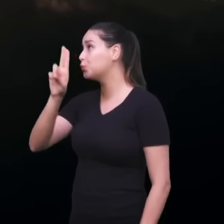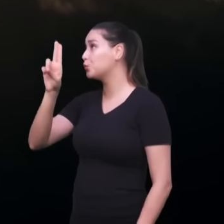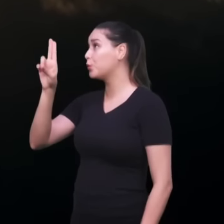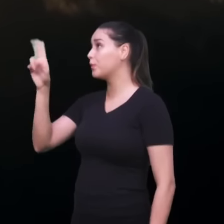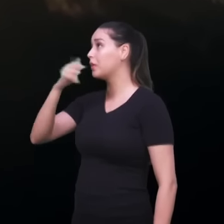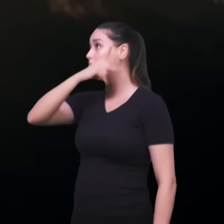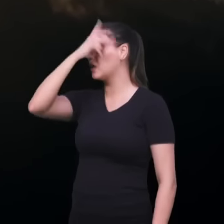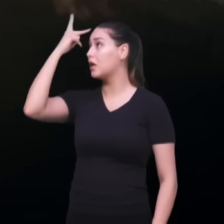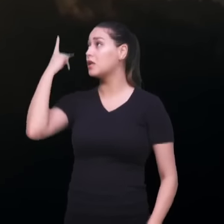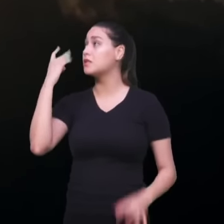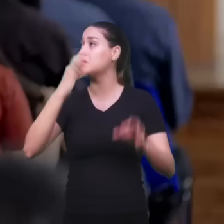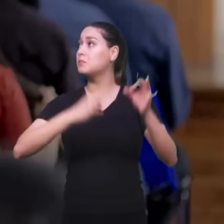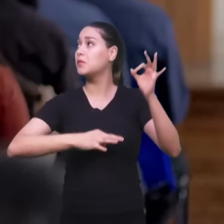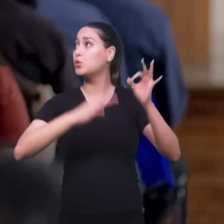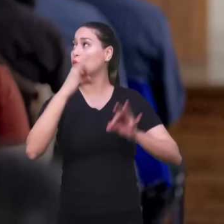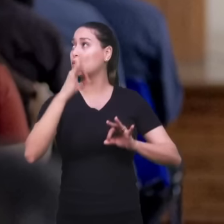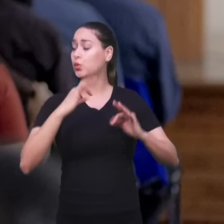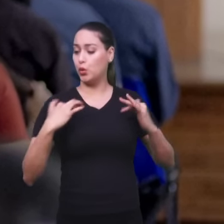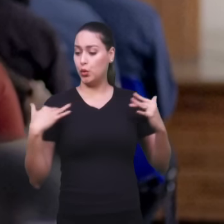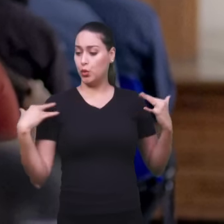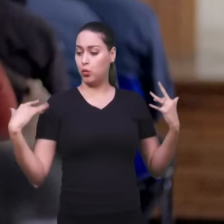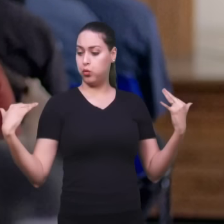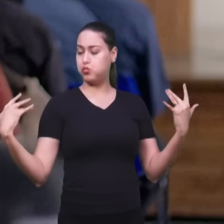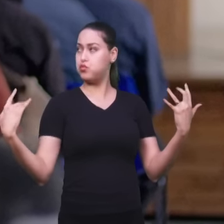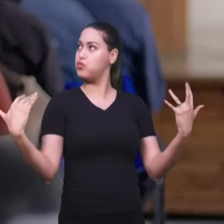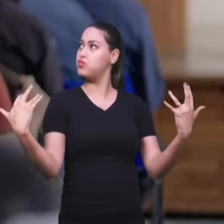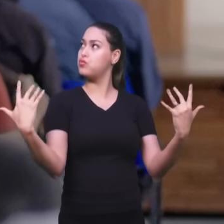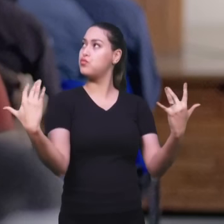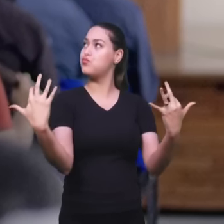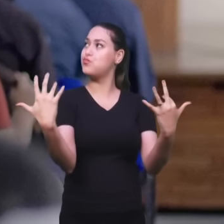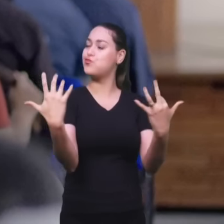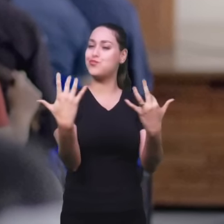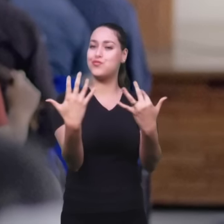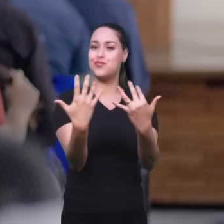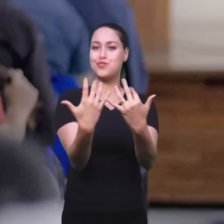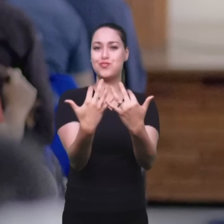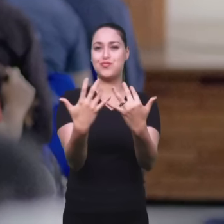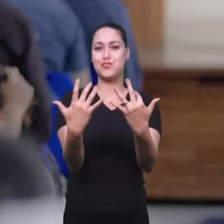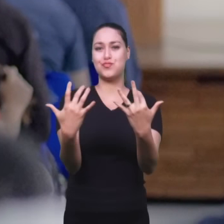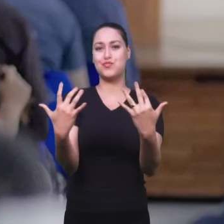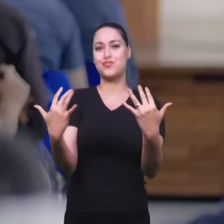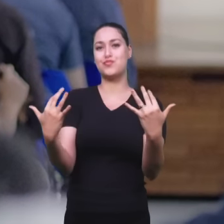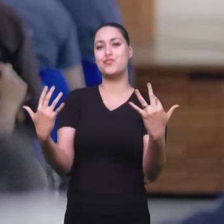nome E então os justos me